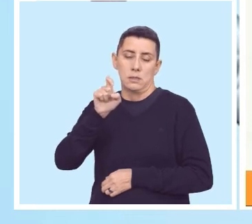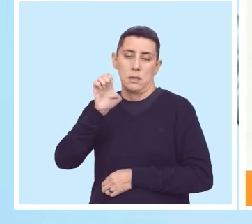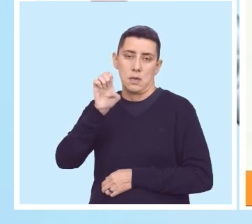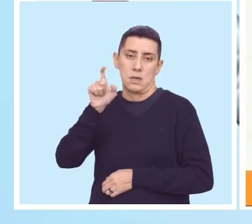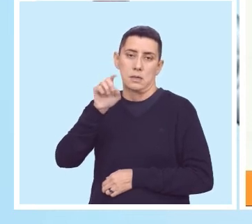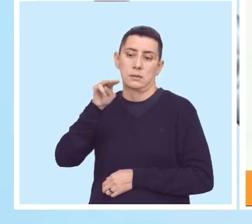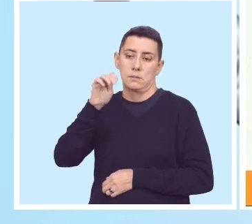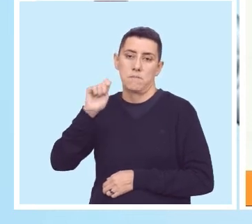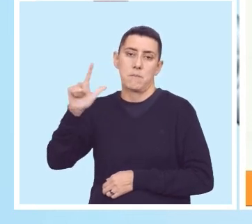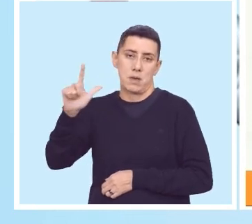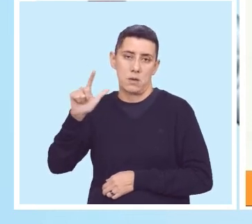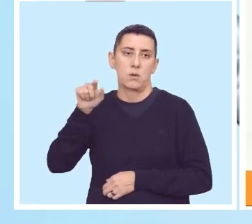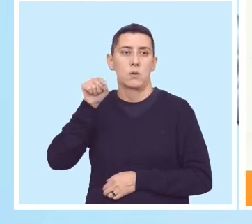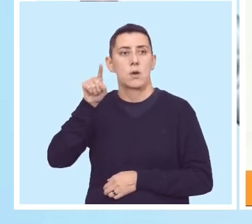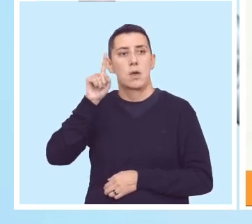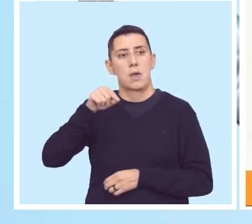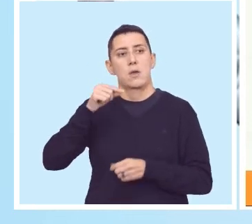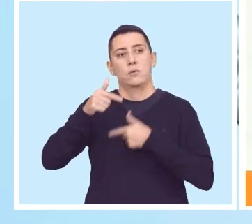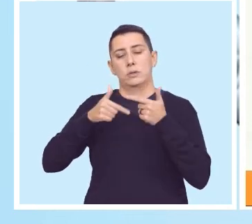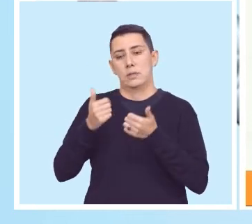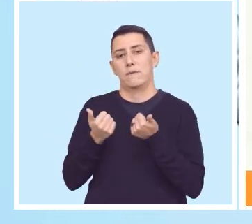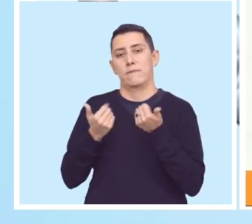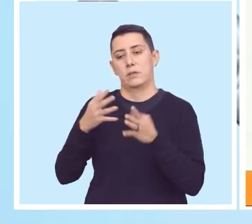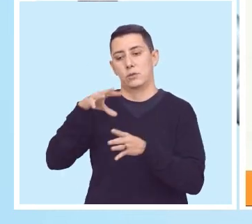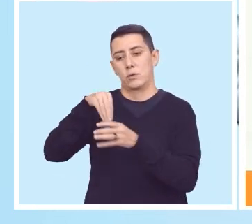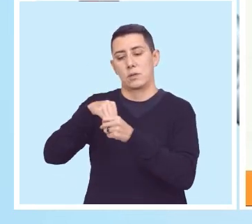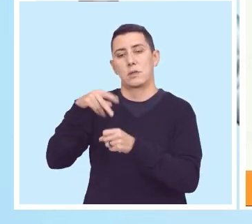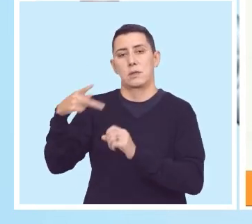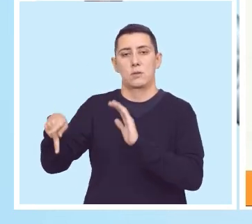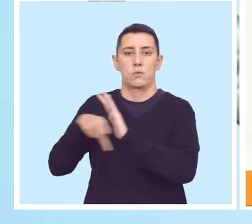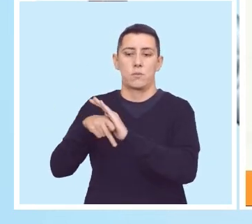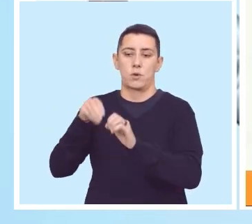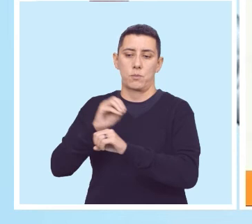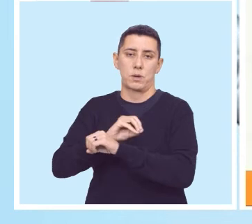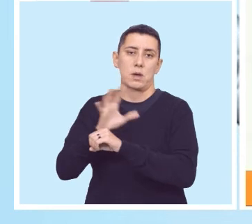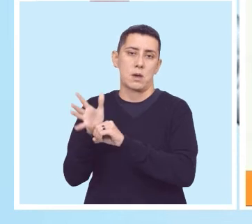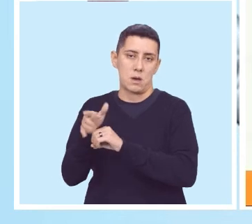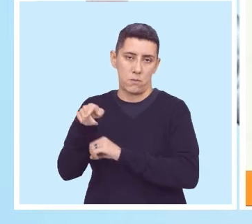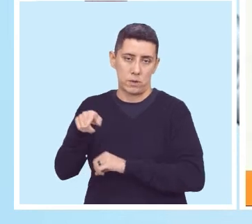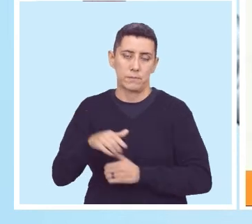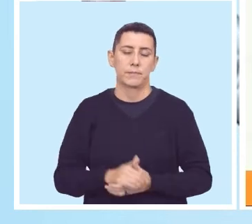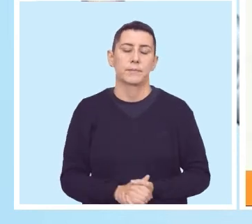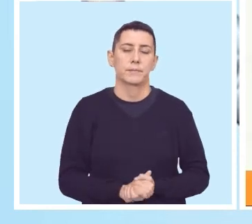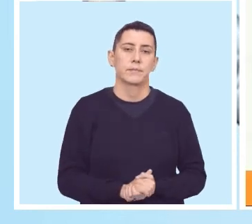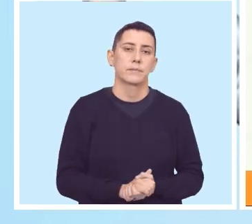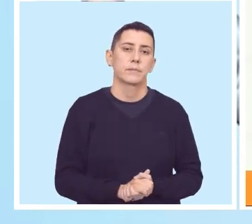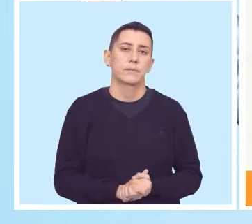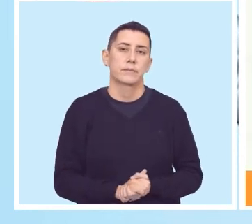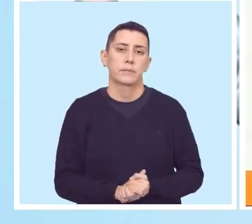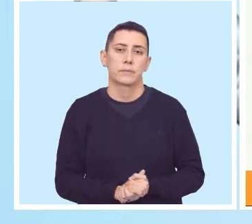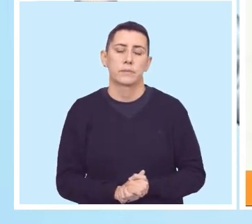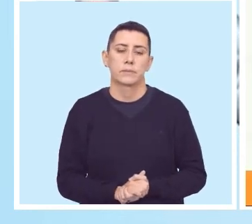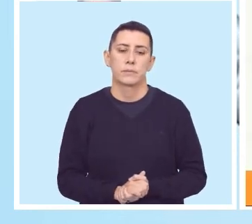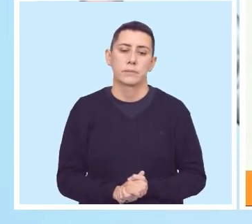o serviço disponibilizado pela plataforma Huawei Cloud, que